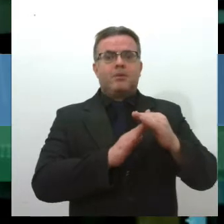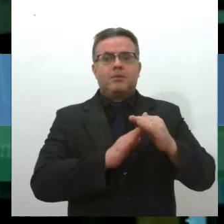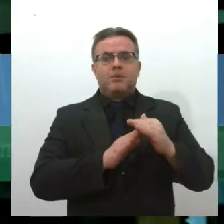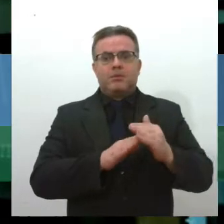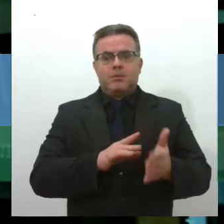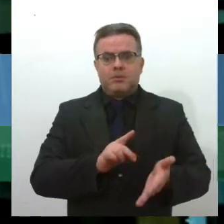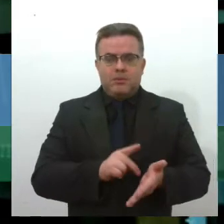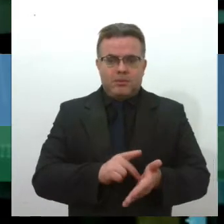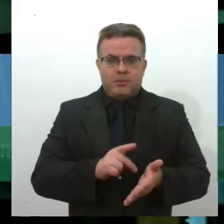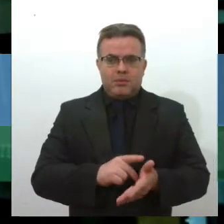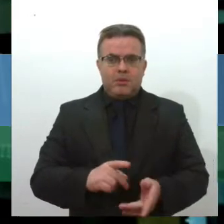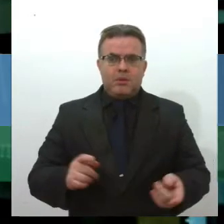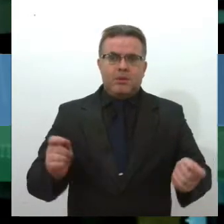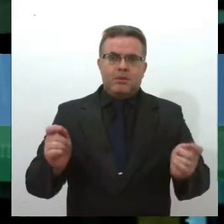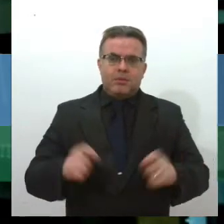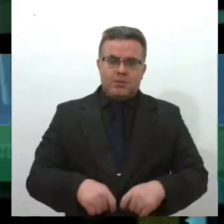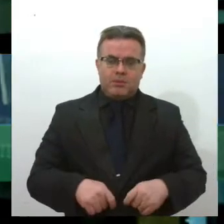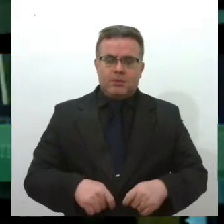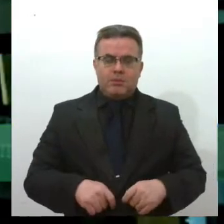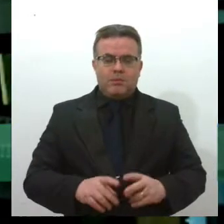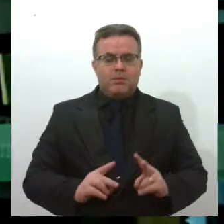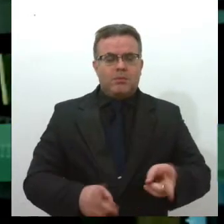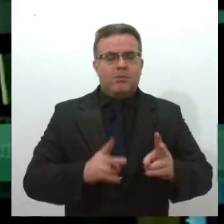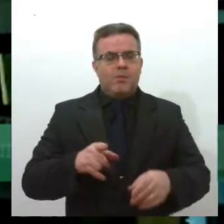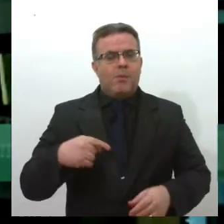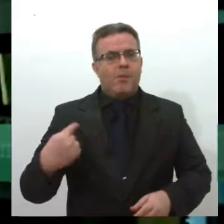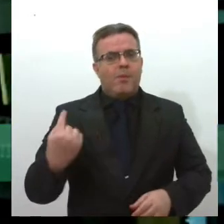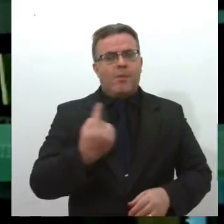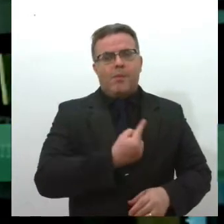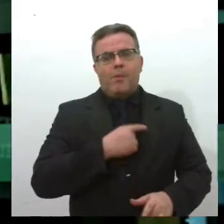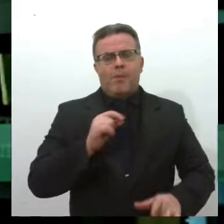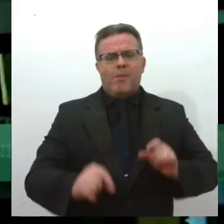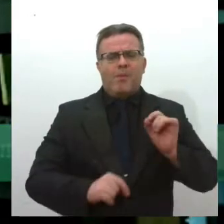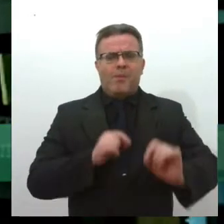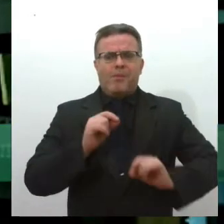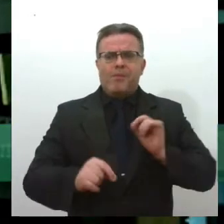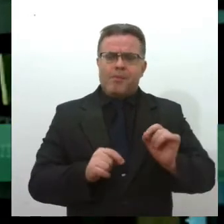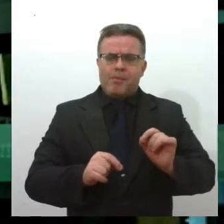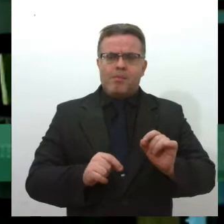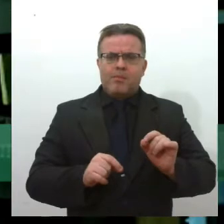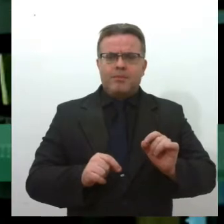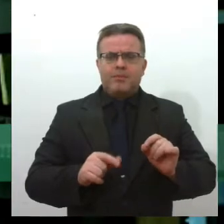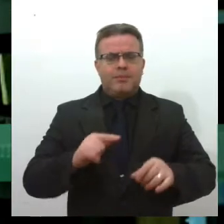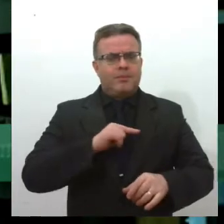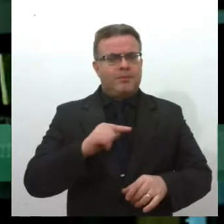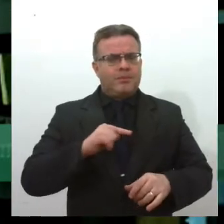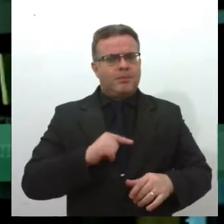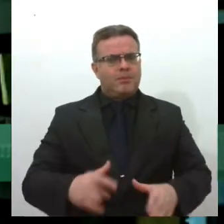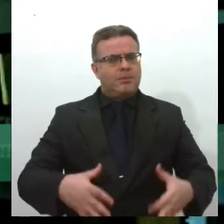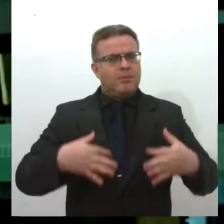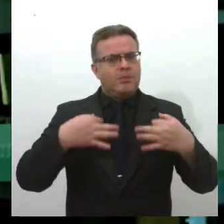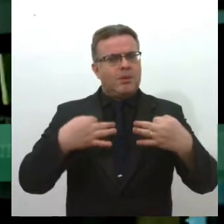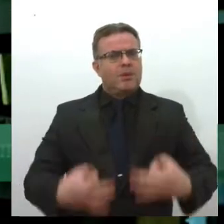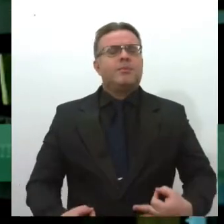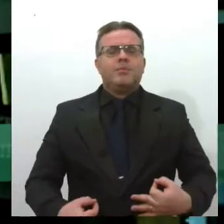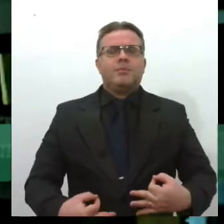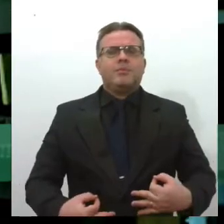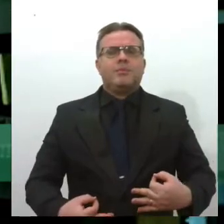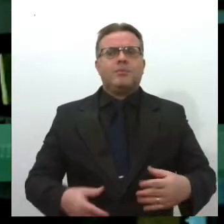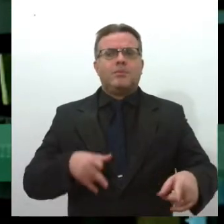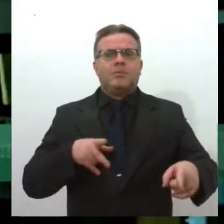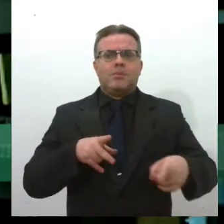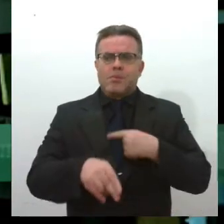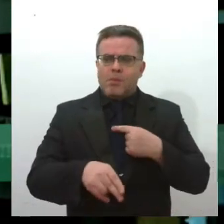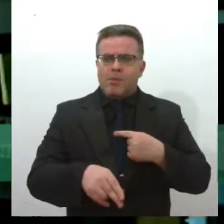completamente a possibilidade da gente ter as condutas que violam os princípios da